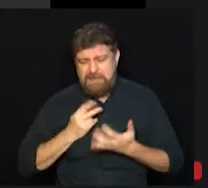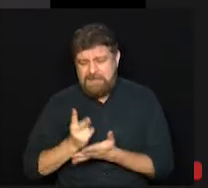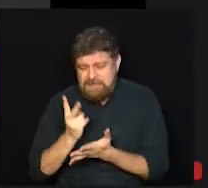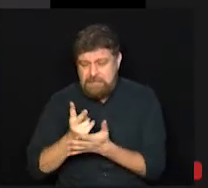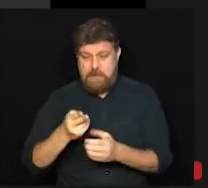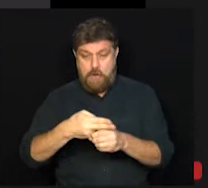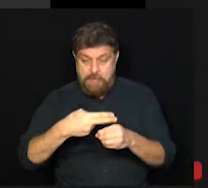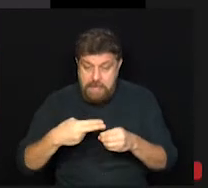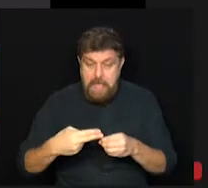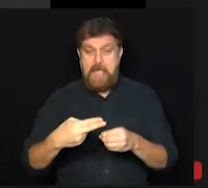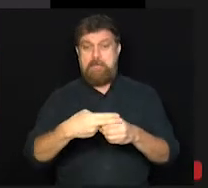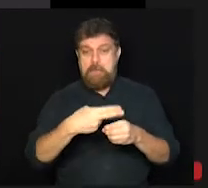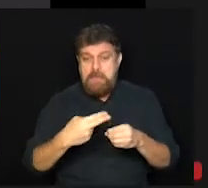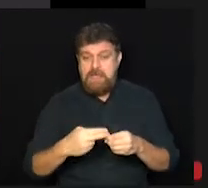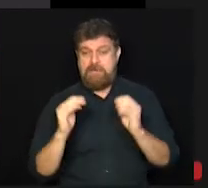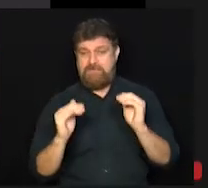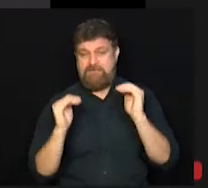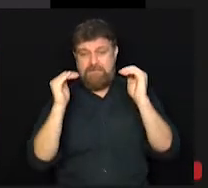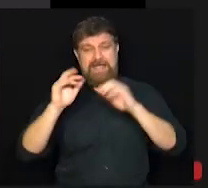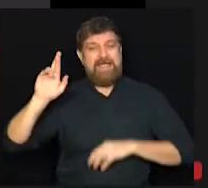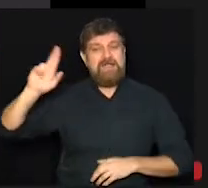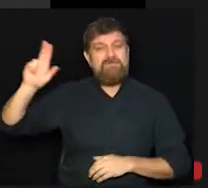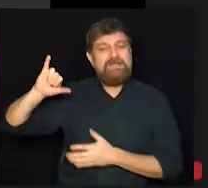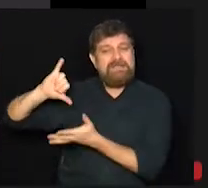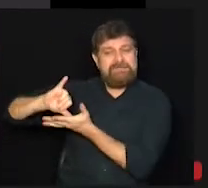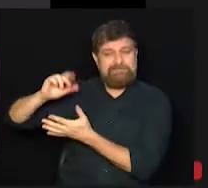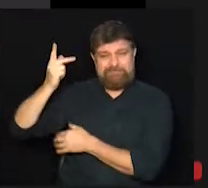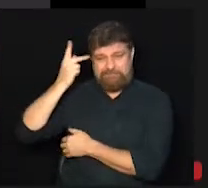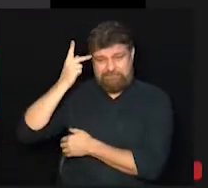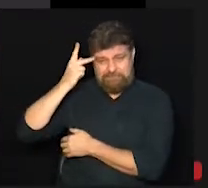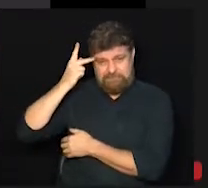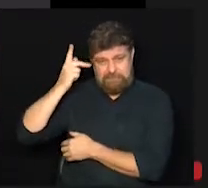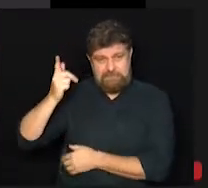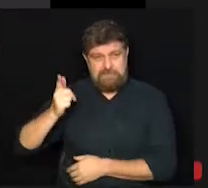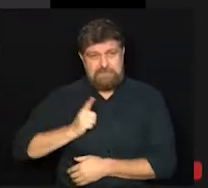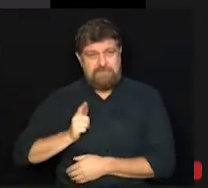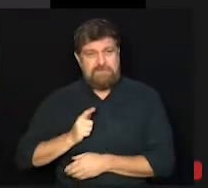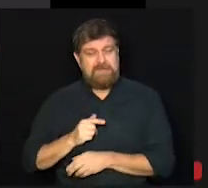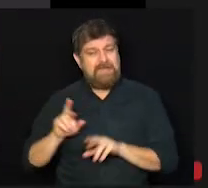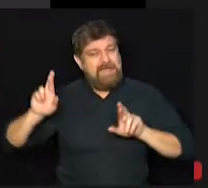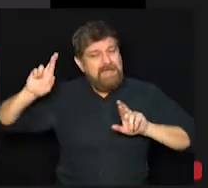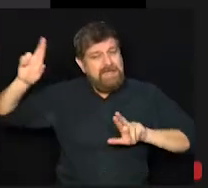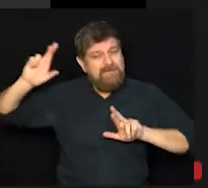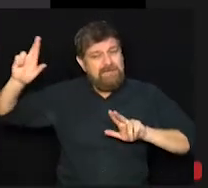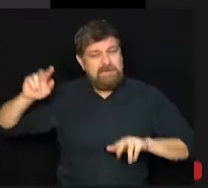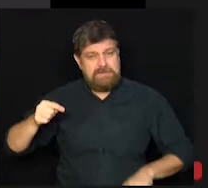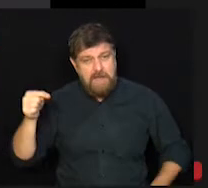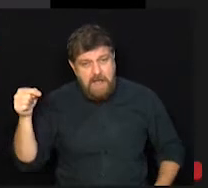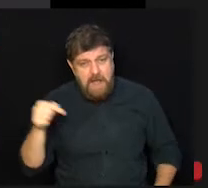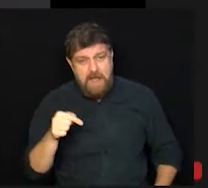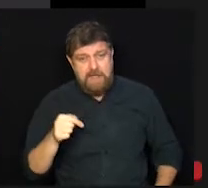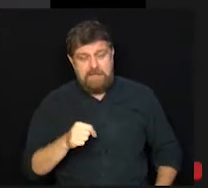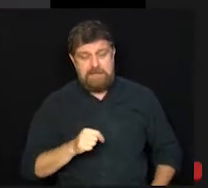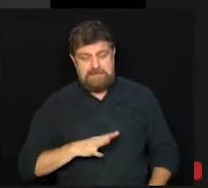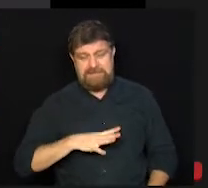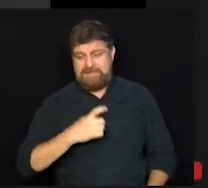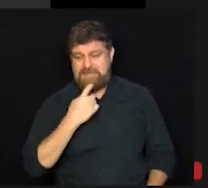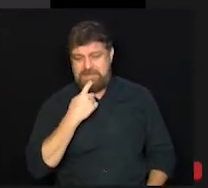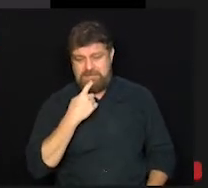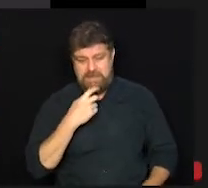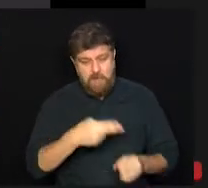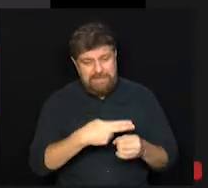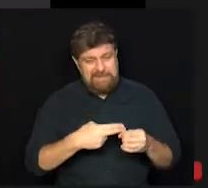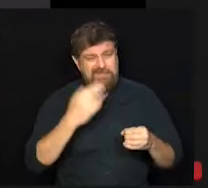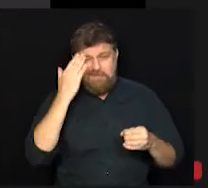diferente de quem está, por exemplo, em São Paulo. Não é exatamente, eventualmente, a mesma visão. A Unicamp, para quem não sabe,